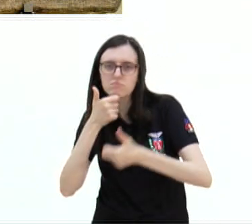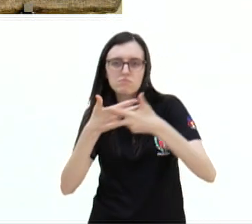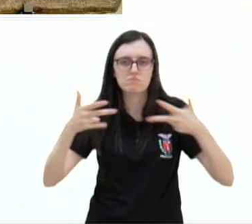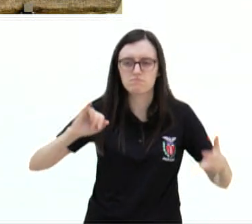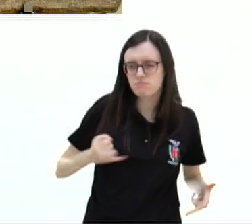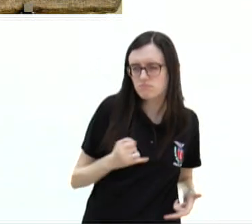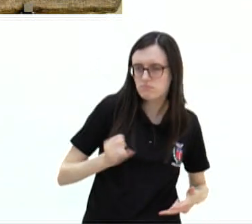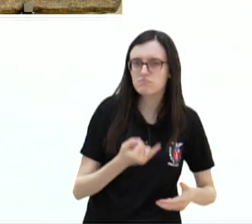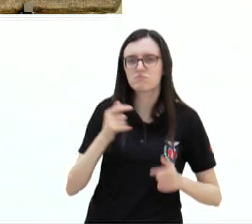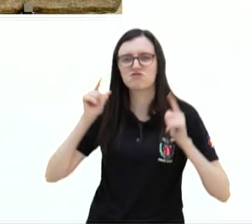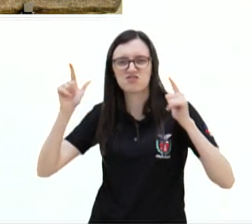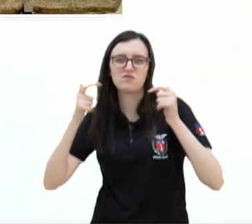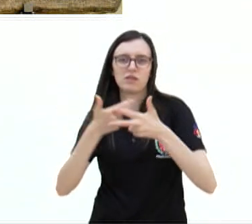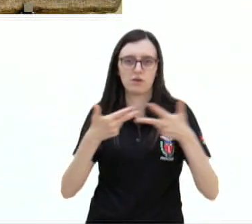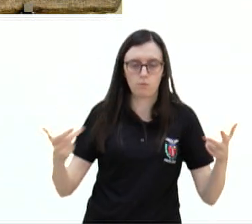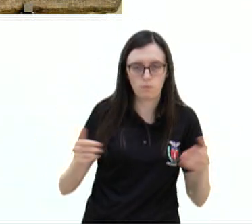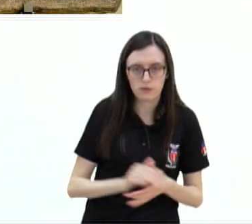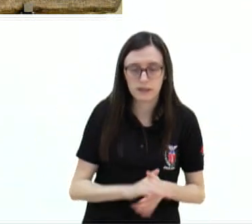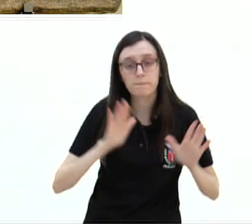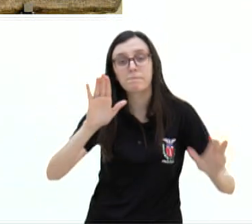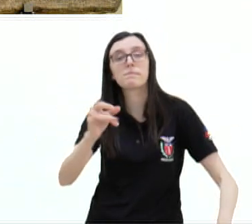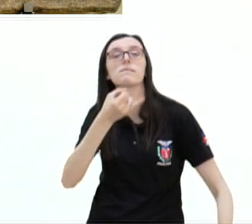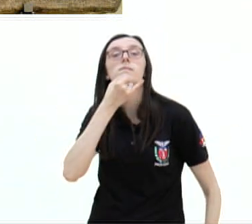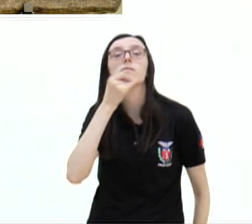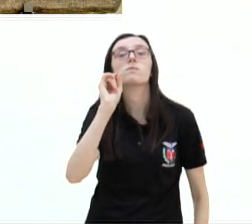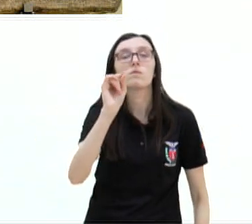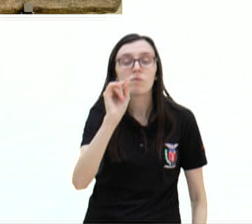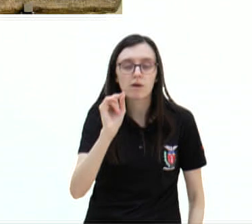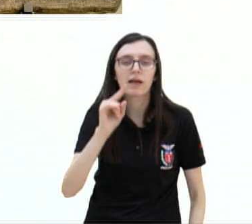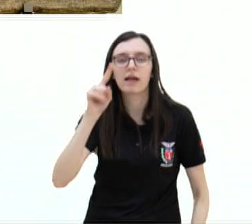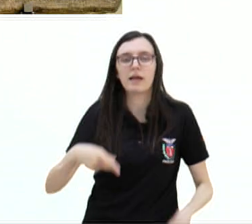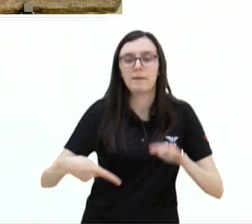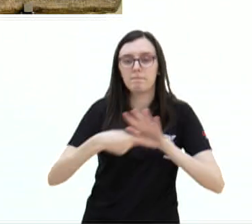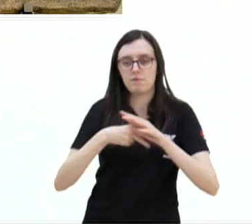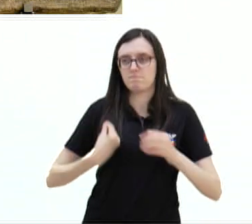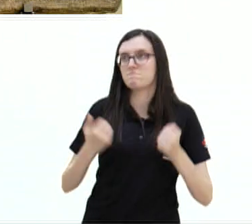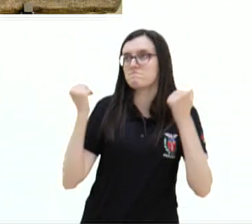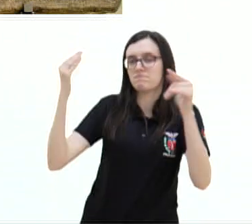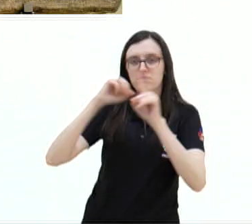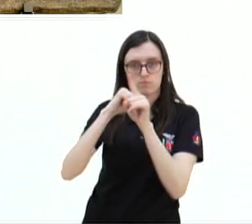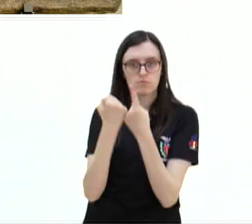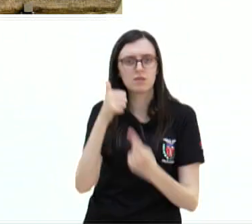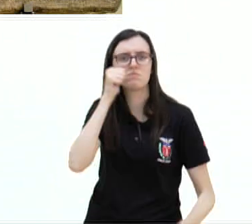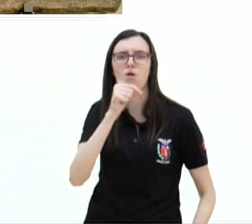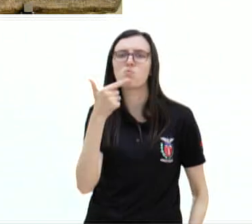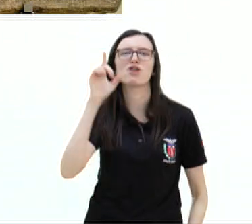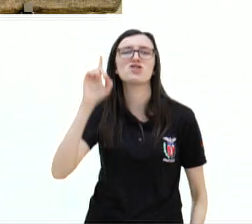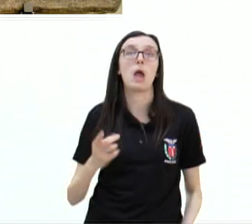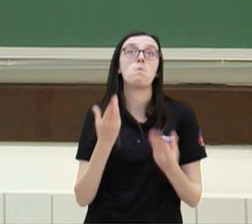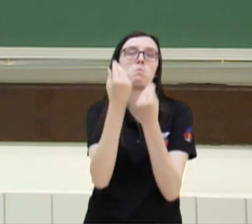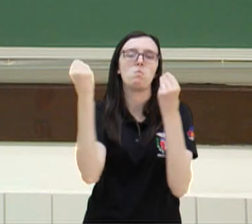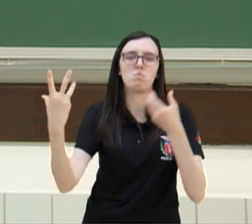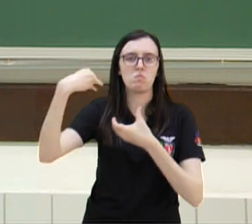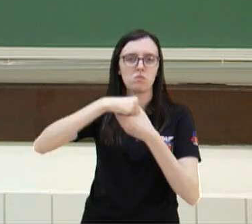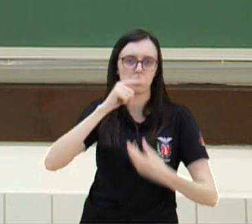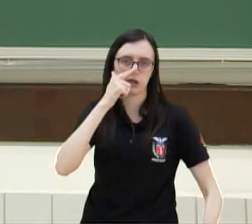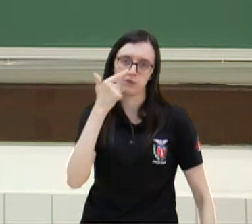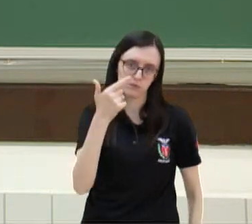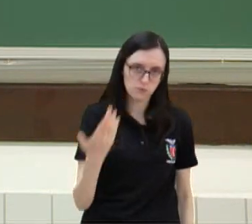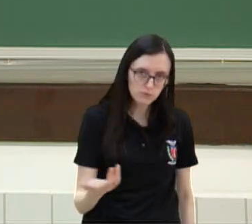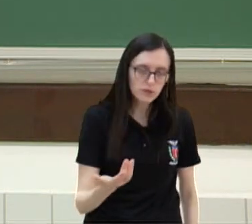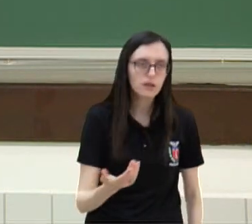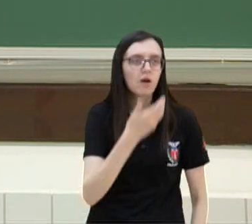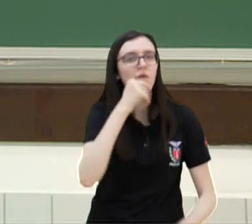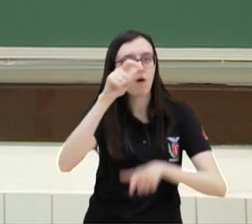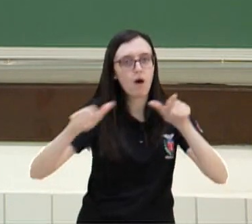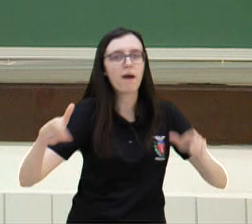se divertindo, tá? Infelizmente, em termos sociais, as mulheres não tinham muitos direitos na Grécia Antiga.